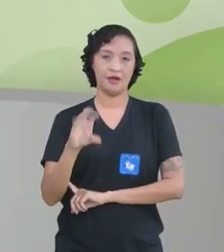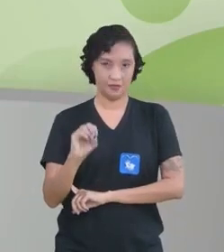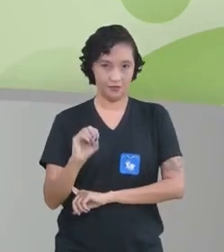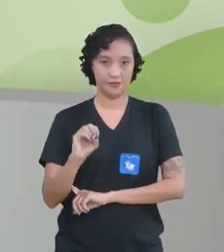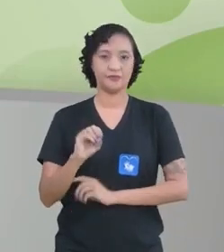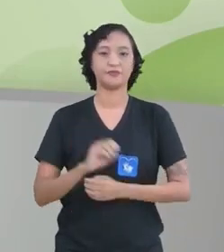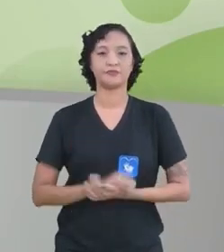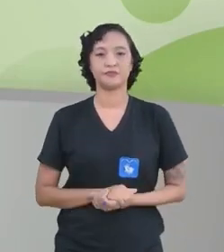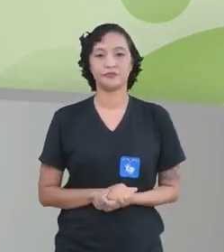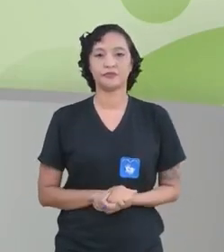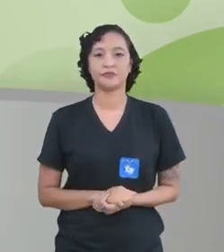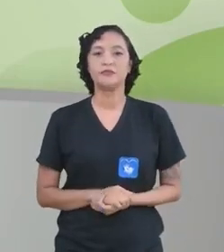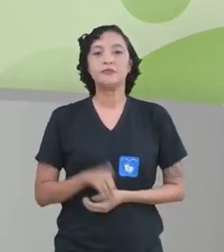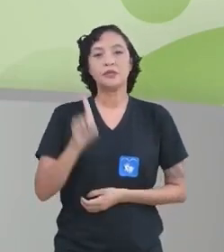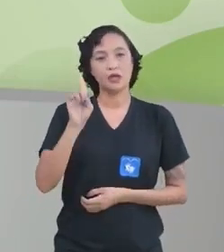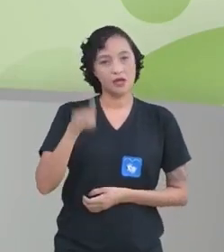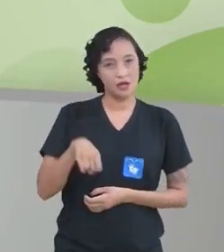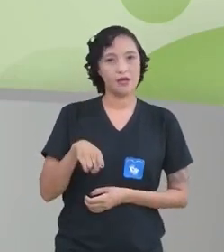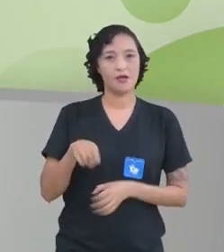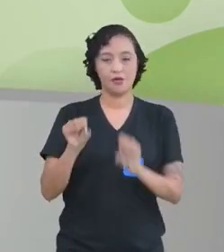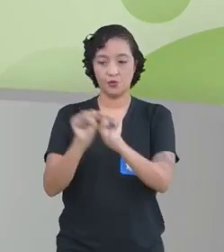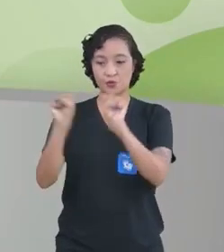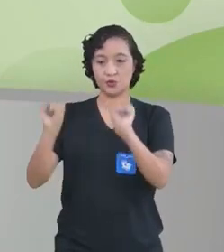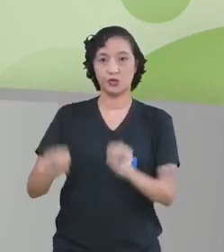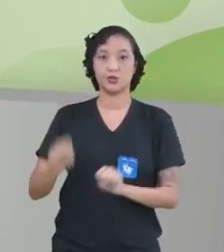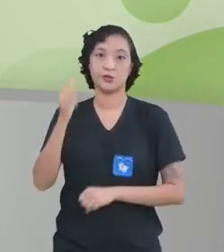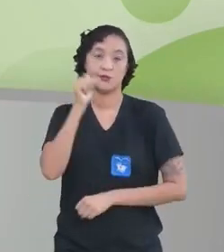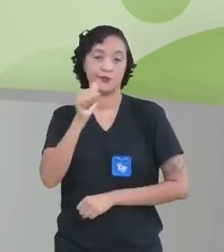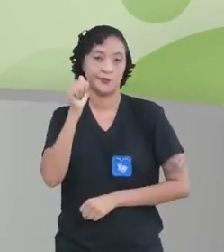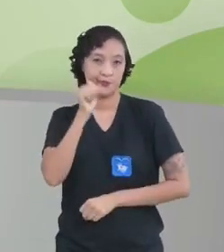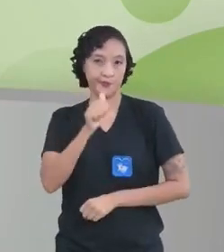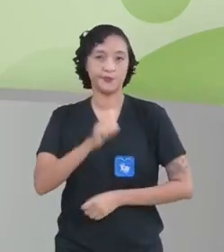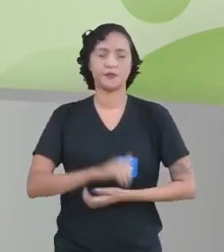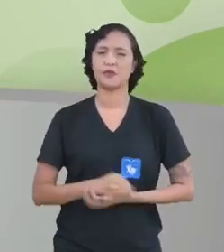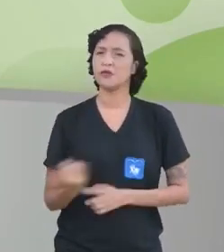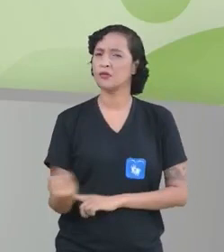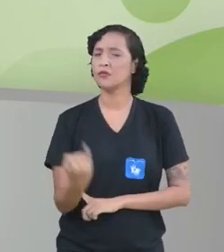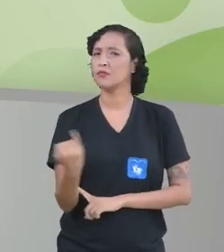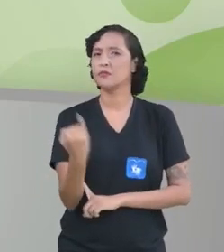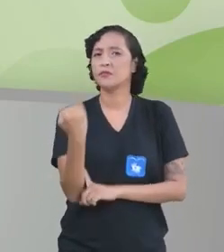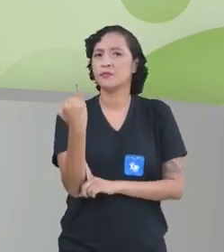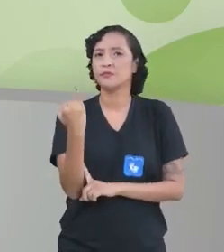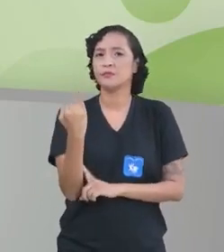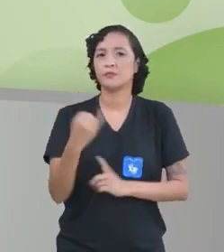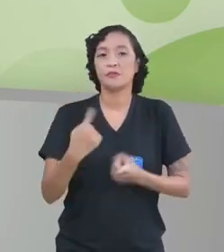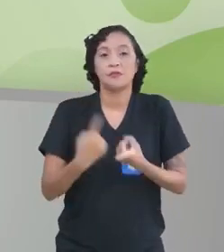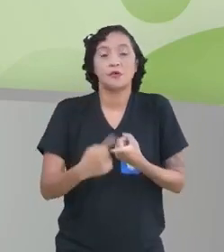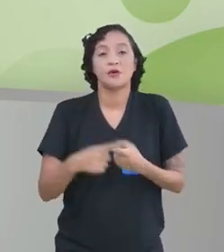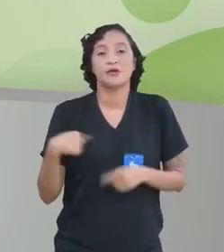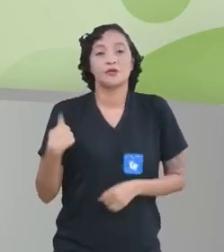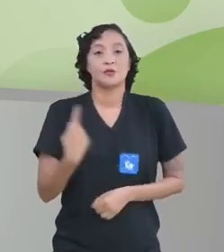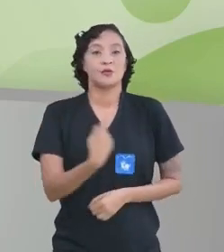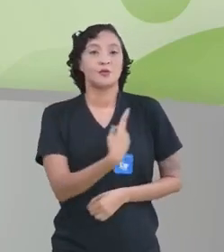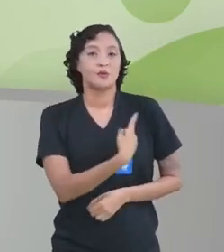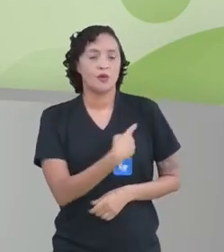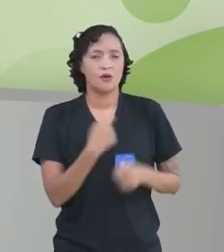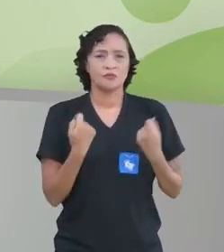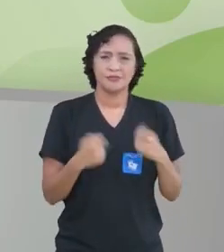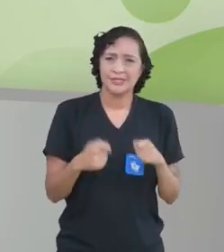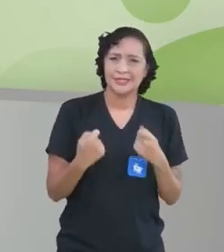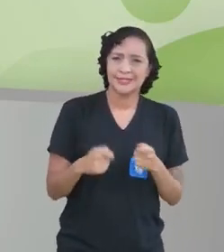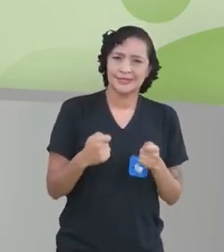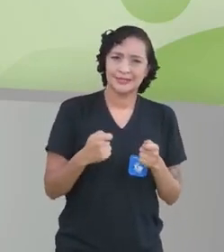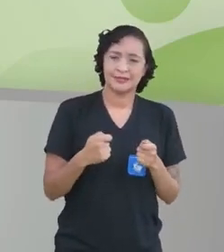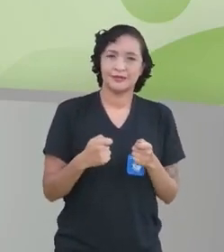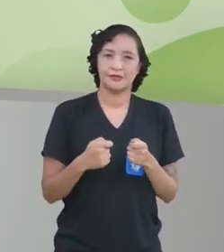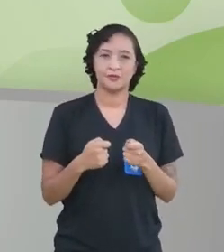é a estrutura do nosso sistema reprodutor feminino. Isso tudo é muito importante, porque nós precisamos, enquanto estudantes